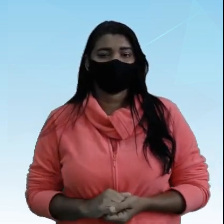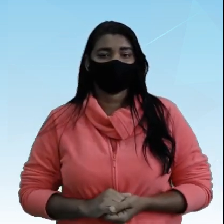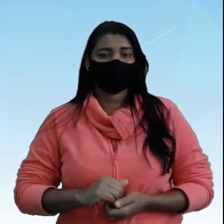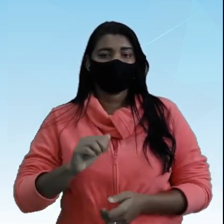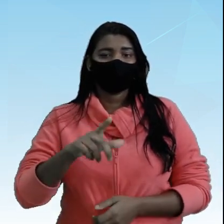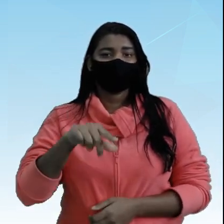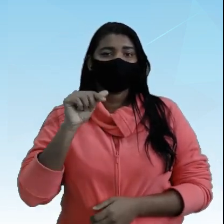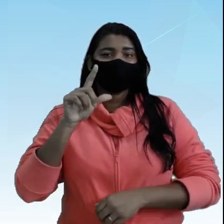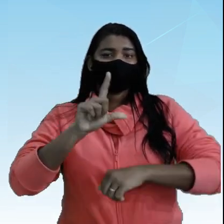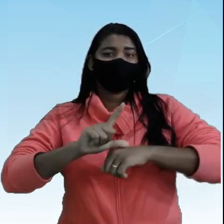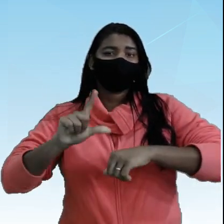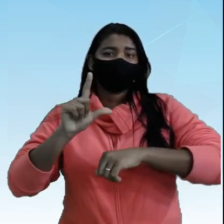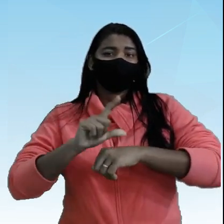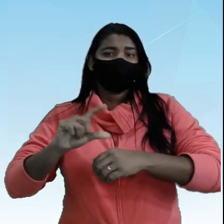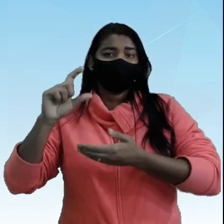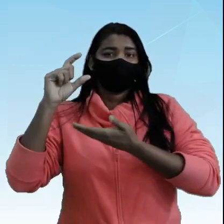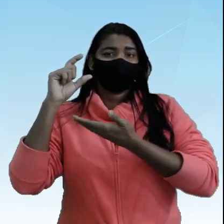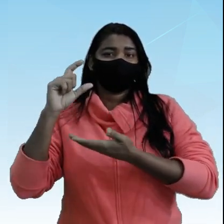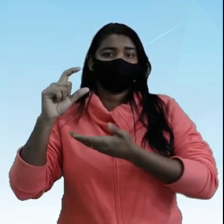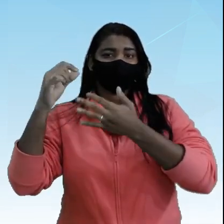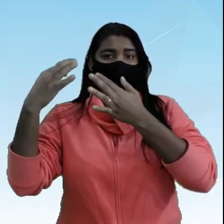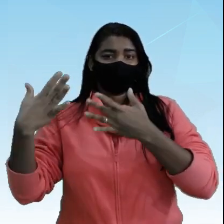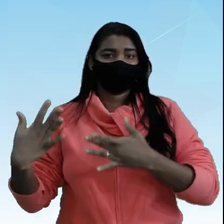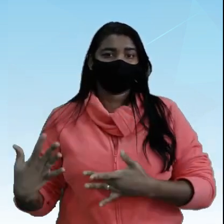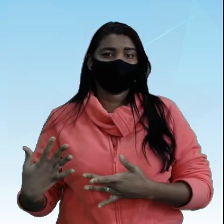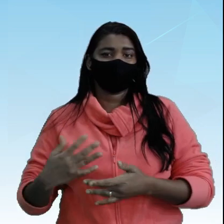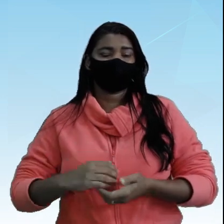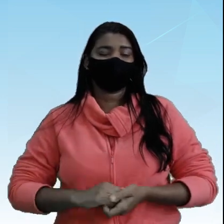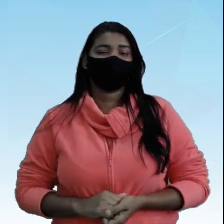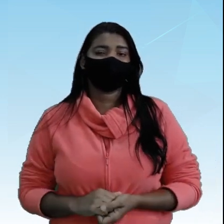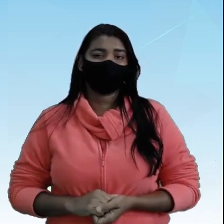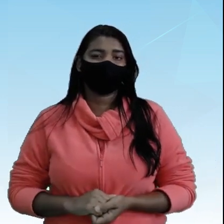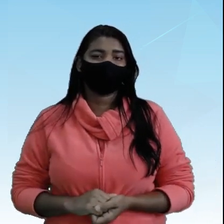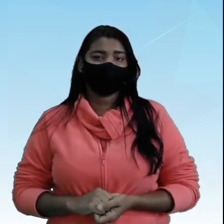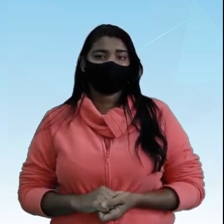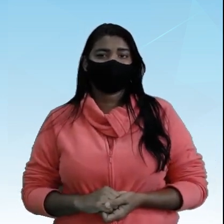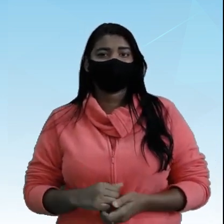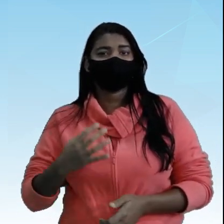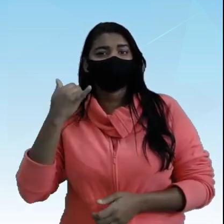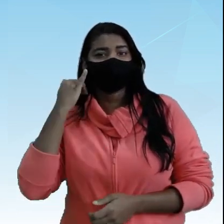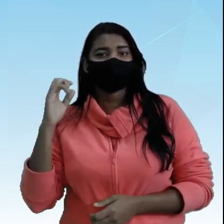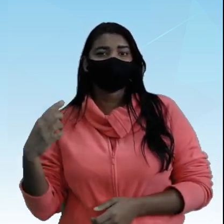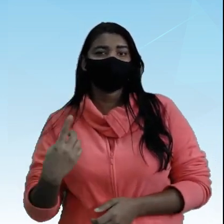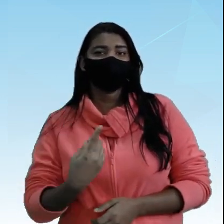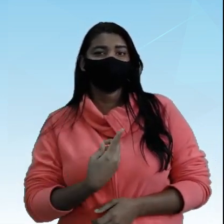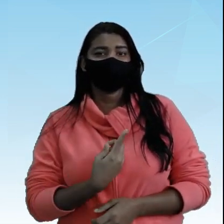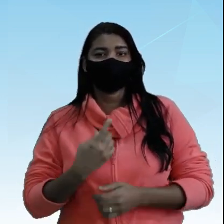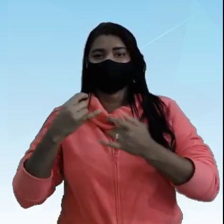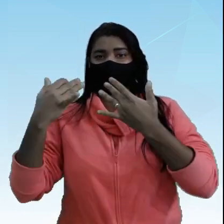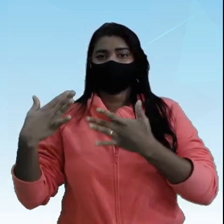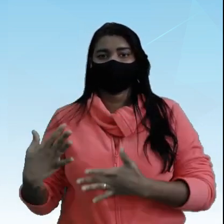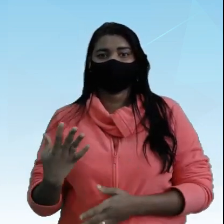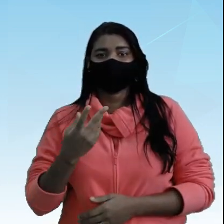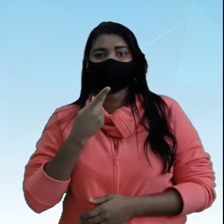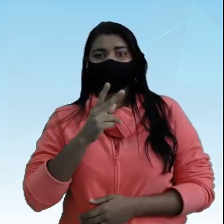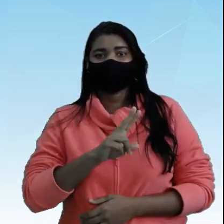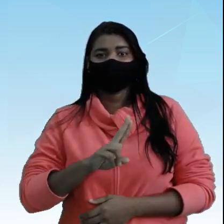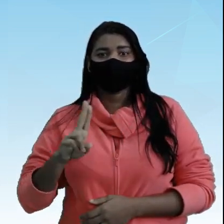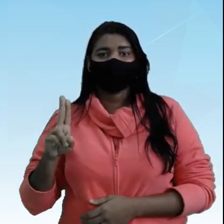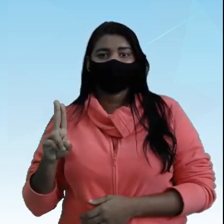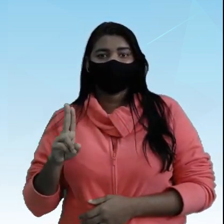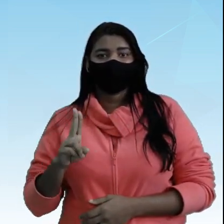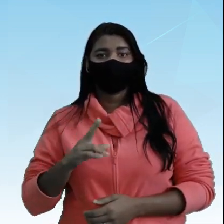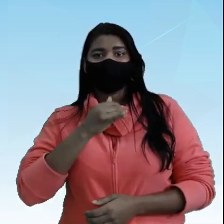escolhas lexicais, uma palavra que ela diz muito. Aí quando ela liga para a gente, ela sem dizer o nome, ela diz uma palavra